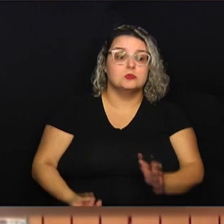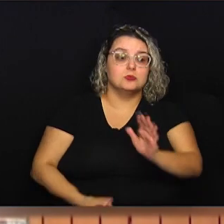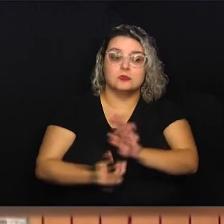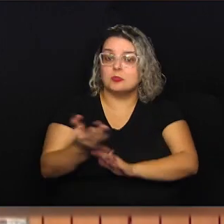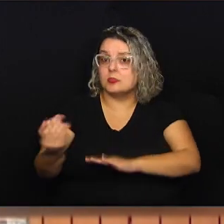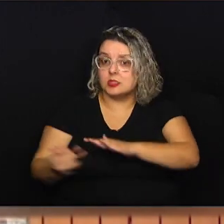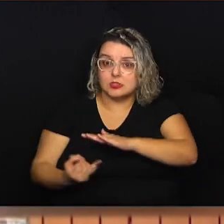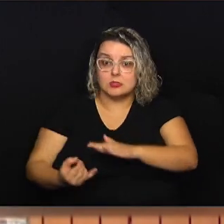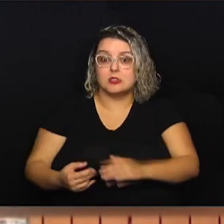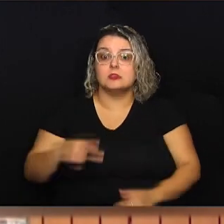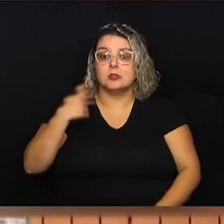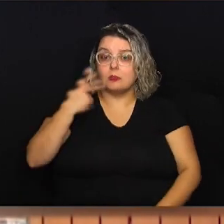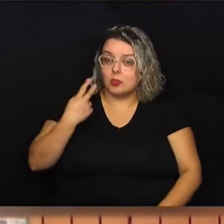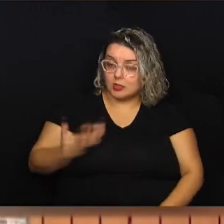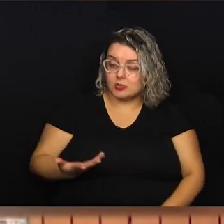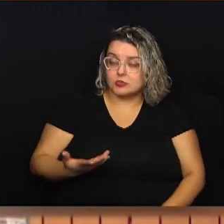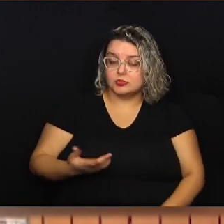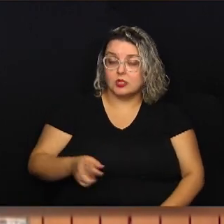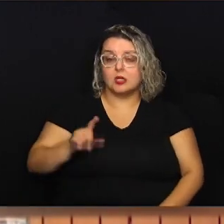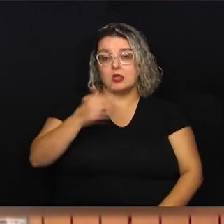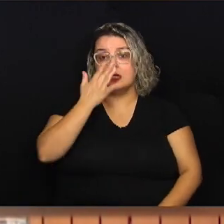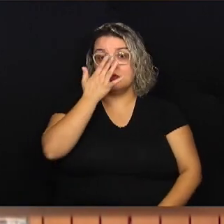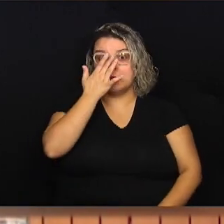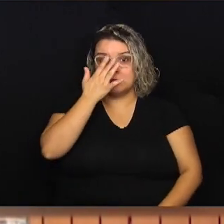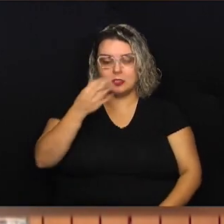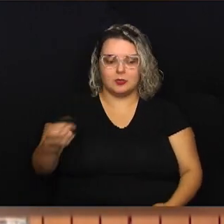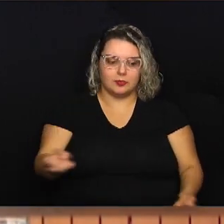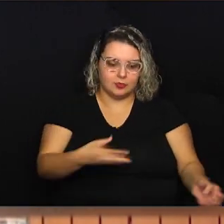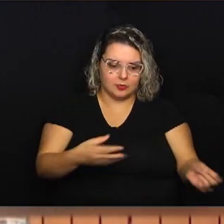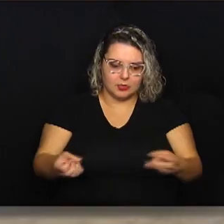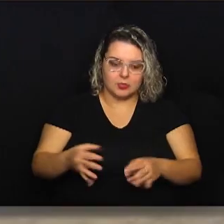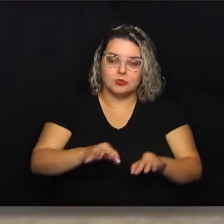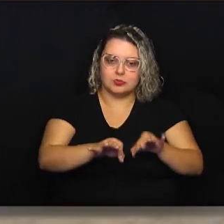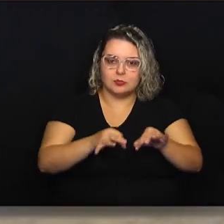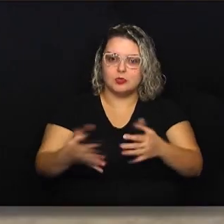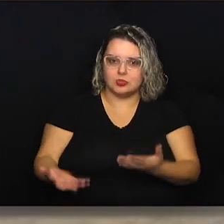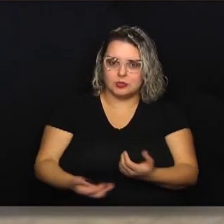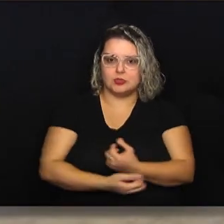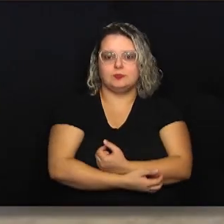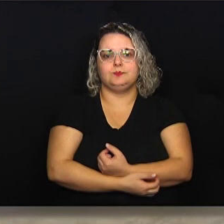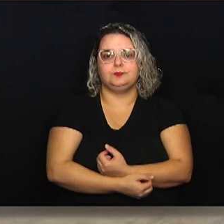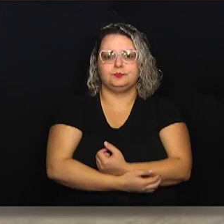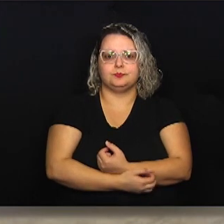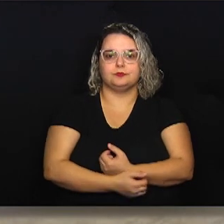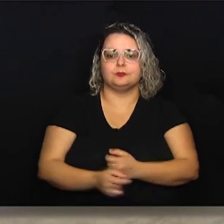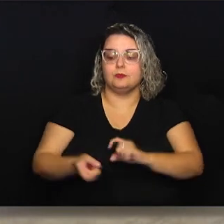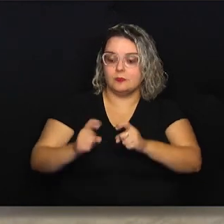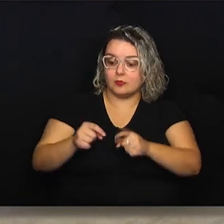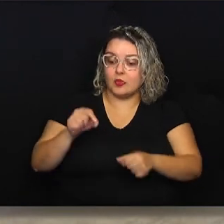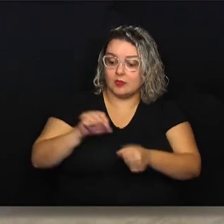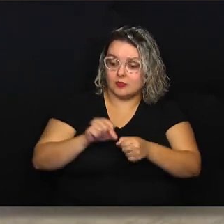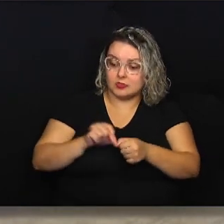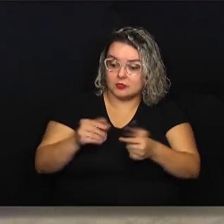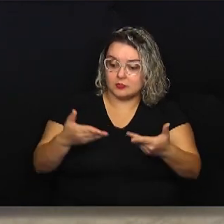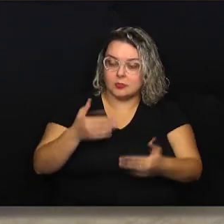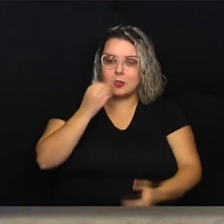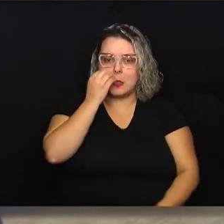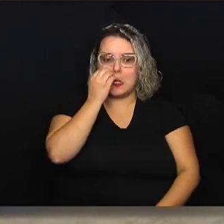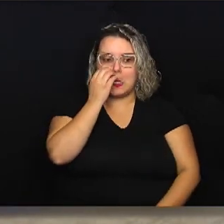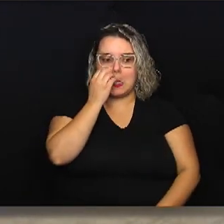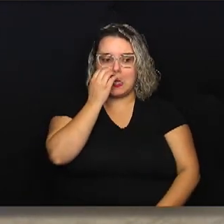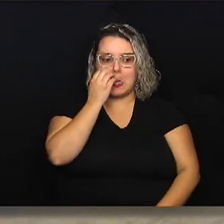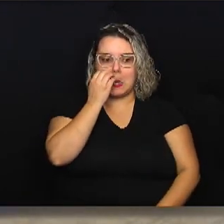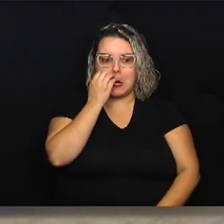dessa política, então essa é a inovação do projeto, né? Essa reunião que nós fizemos hoje é um momento